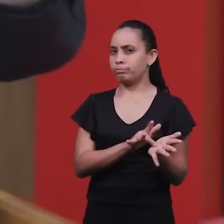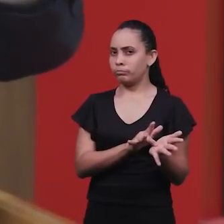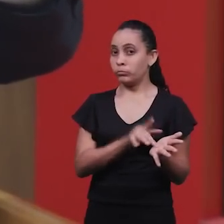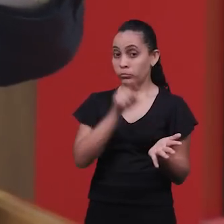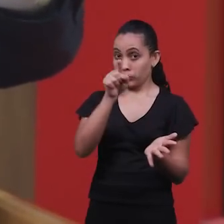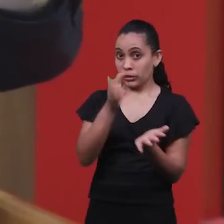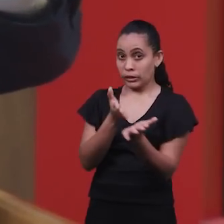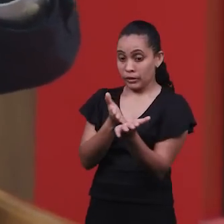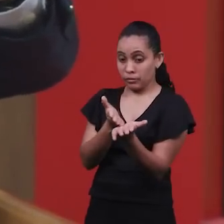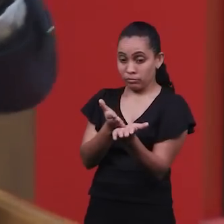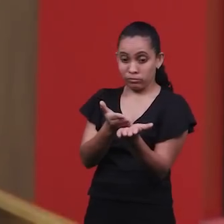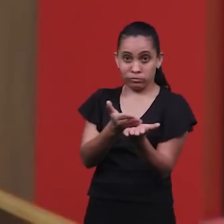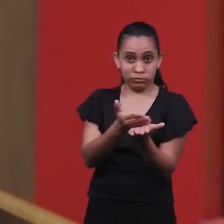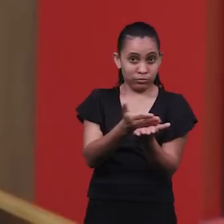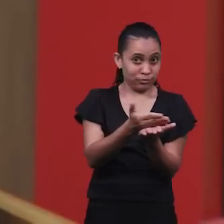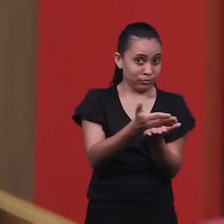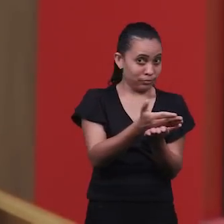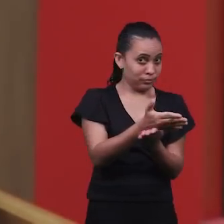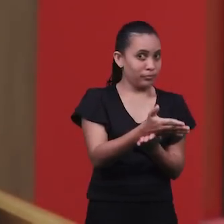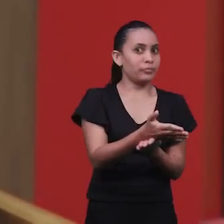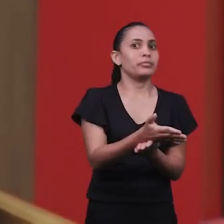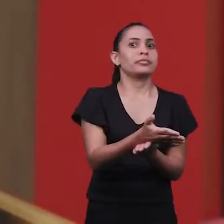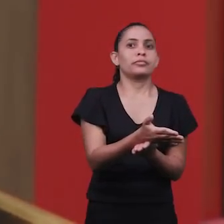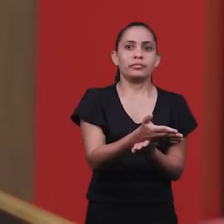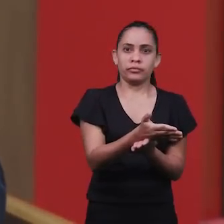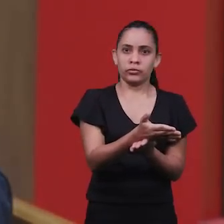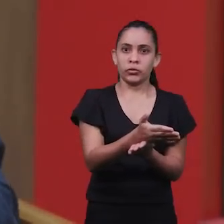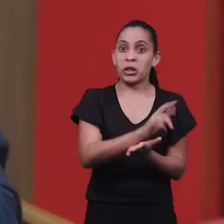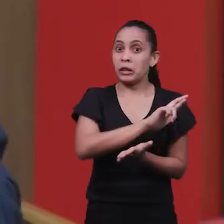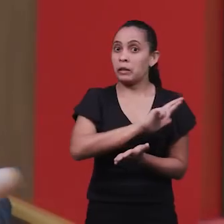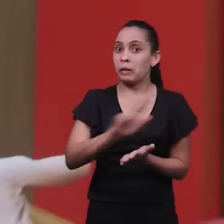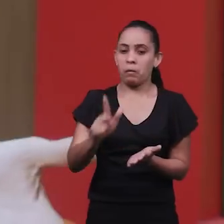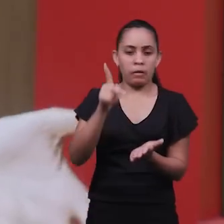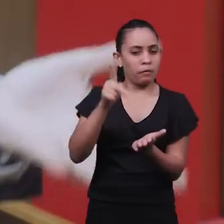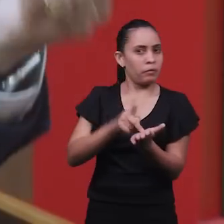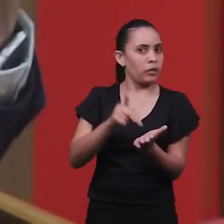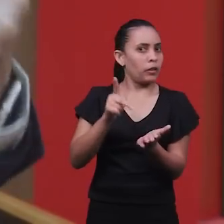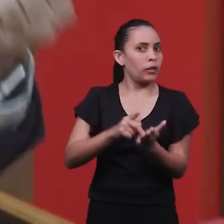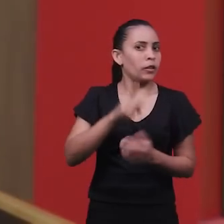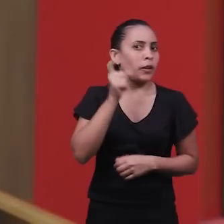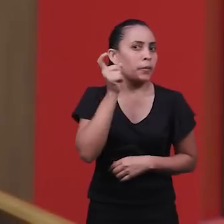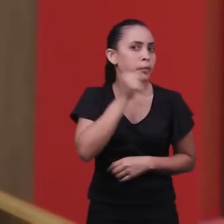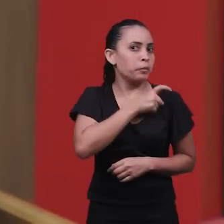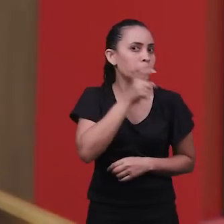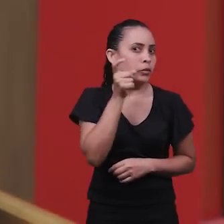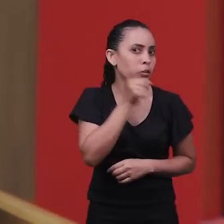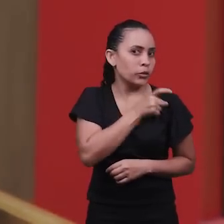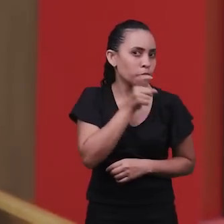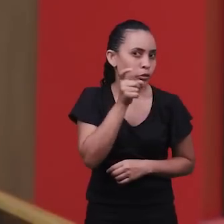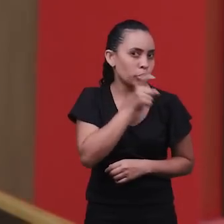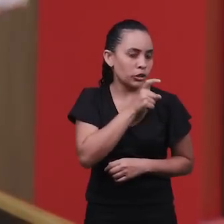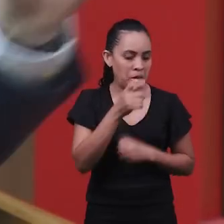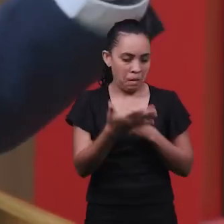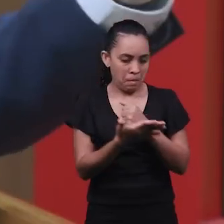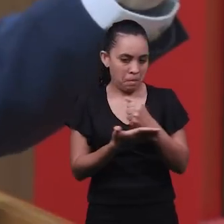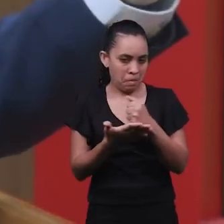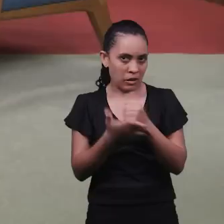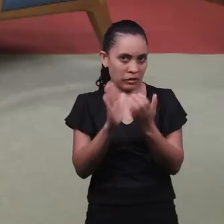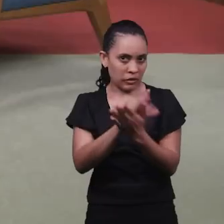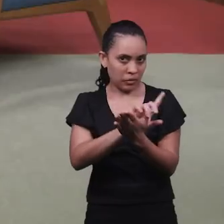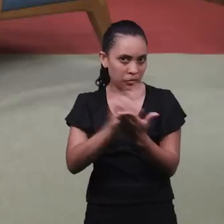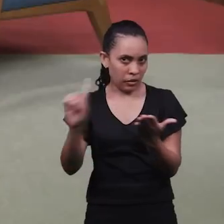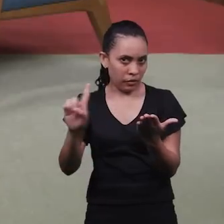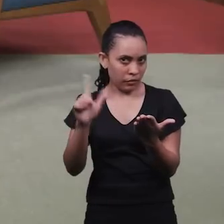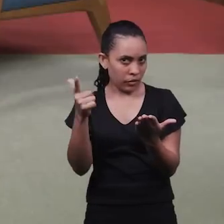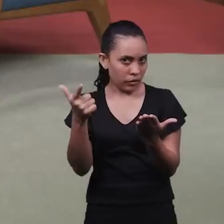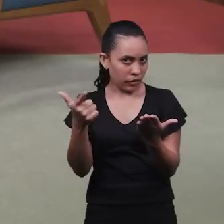desviar, ou seja, trazer aquilo que não é original, não está baseado, fundamentado na palavra